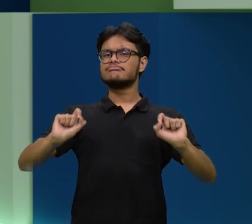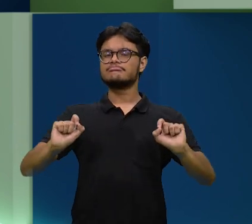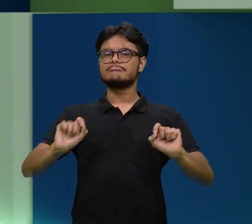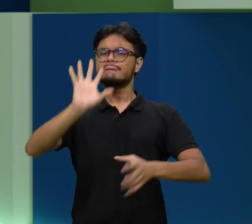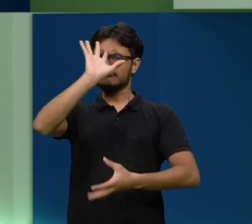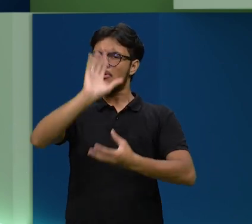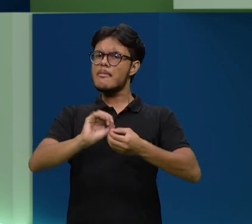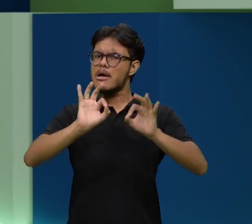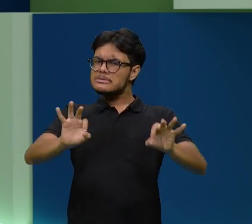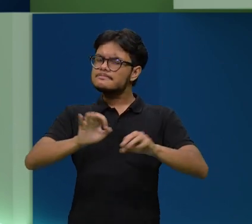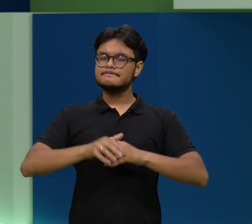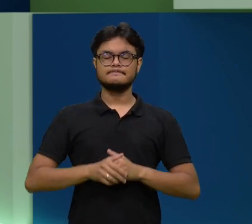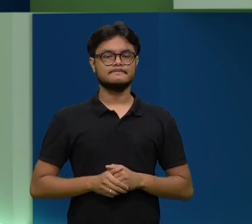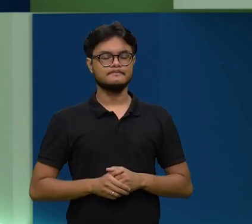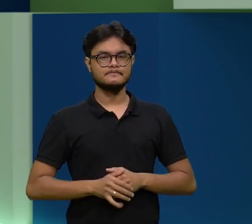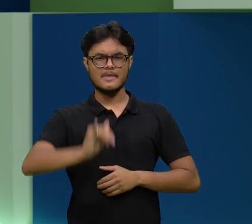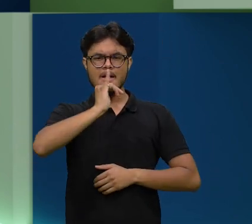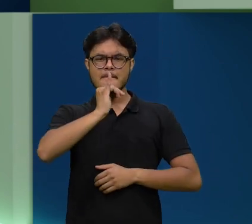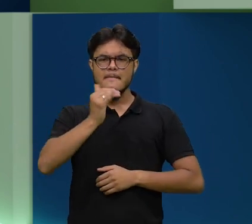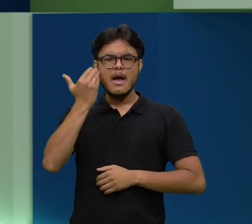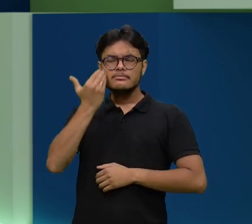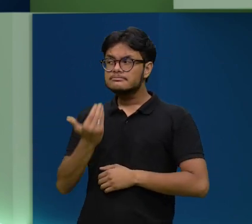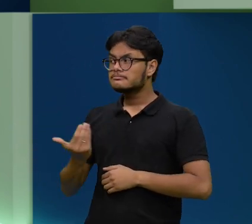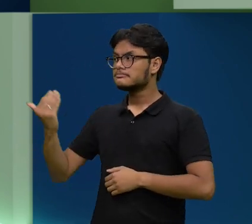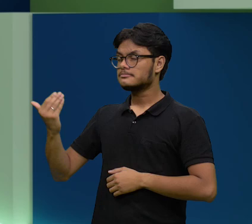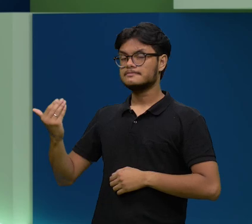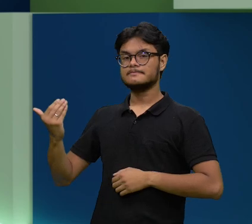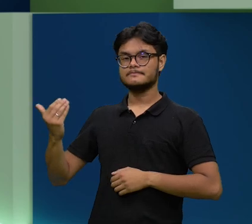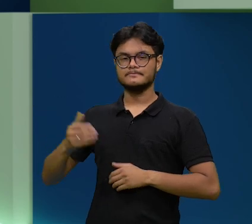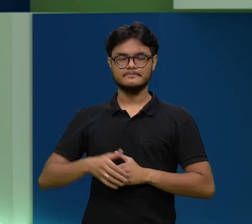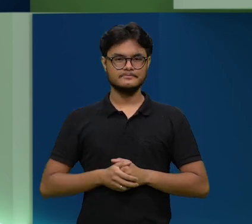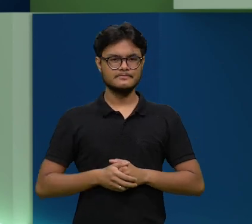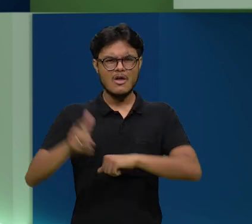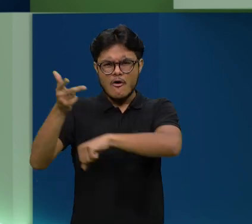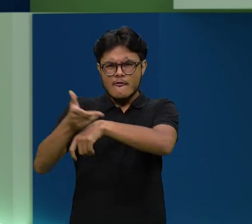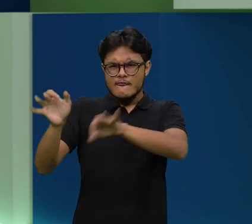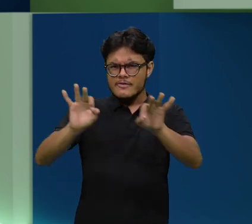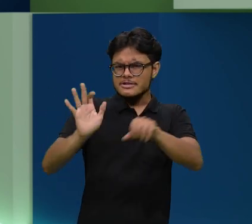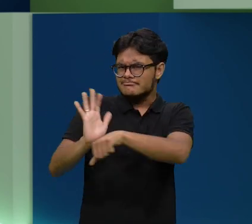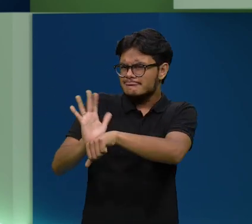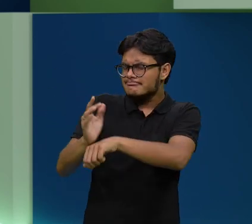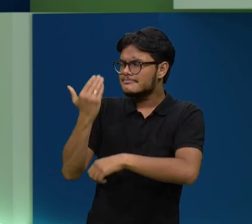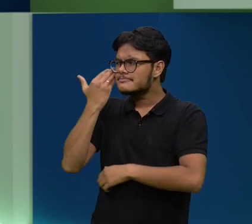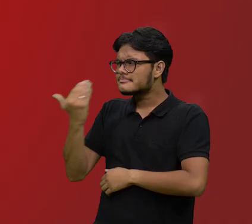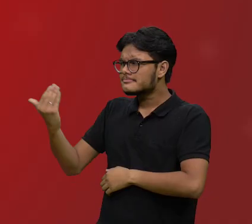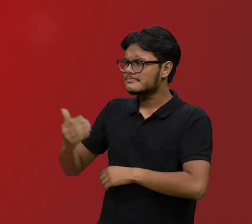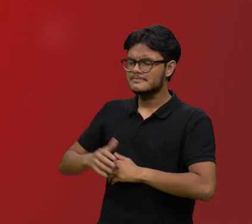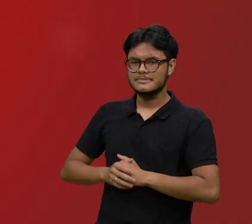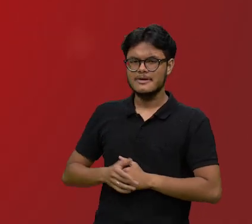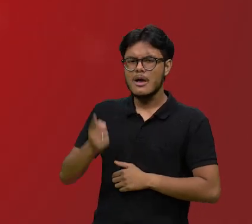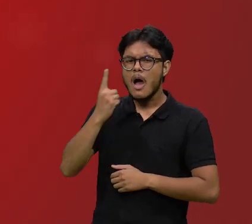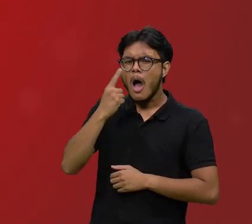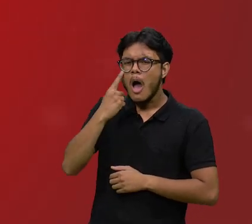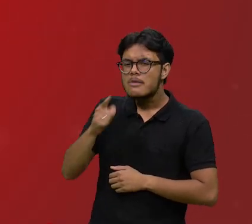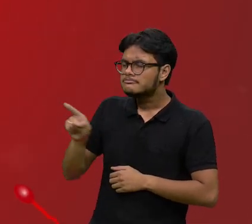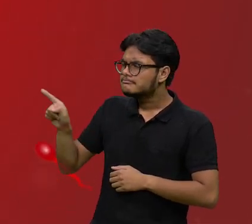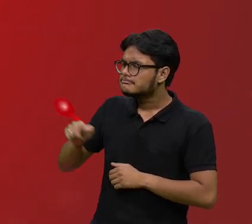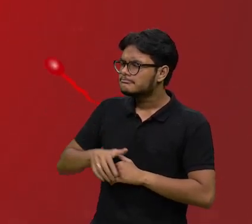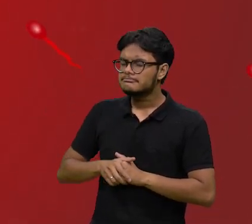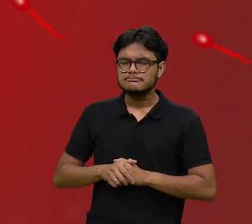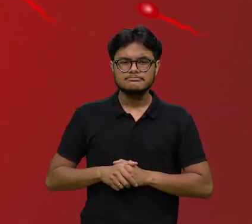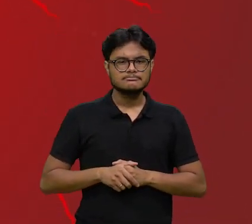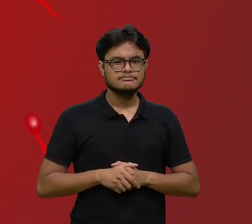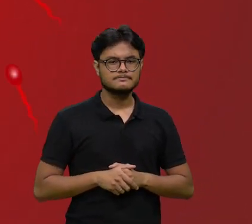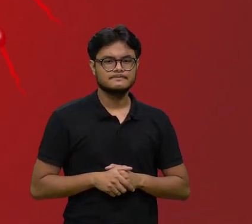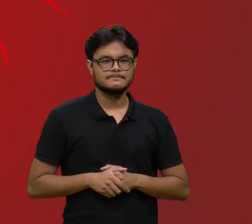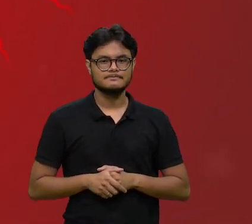aí. Beleza? Viaja comigo aí nessa animação que a gente fez para vocês. Viaja comigo, olha só.